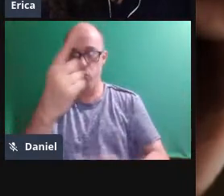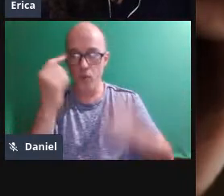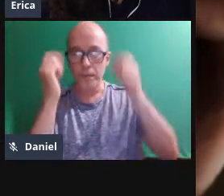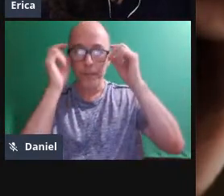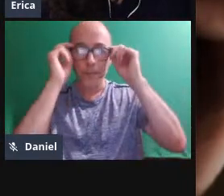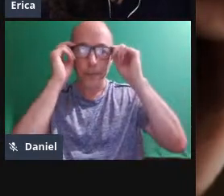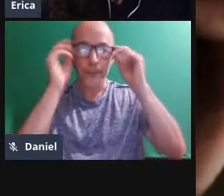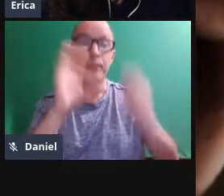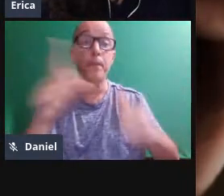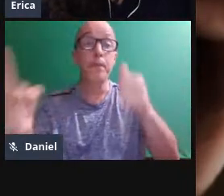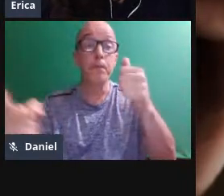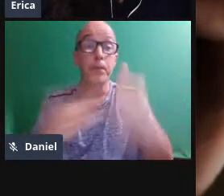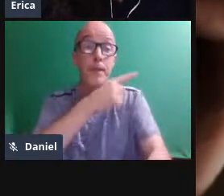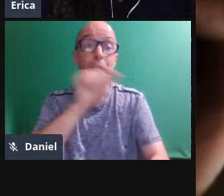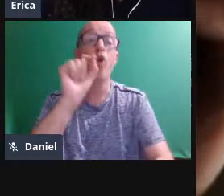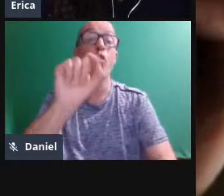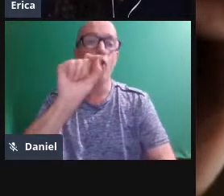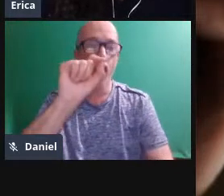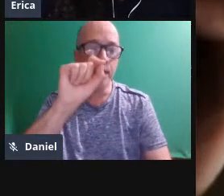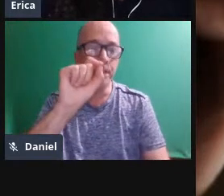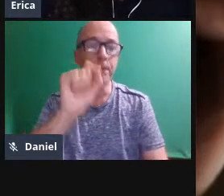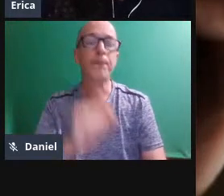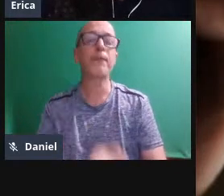Primeiro, ó.